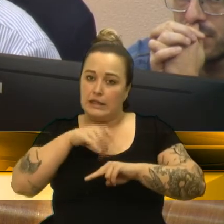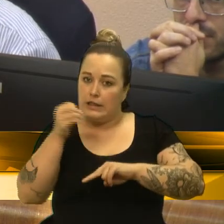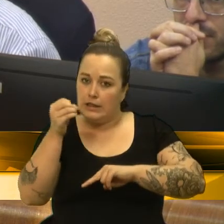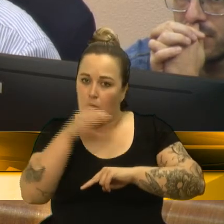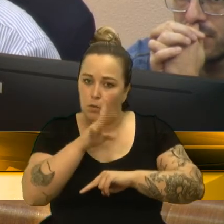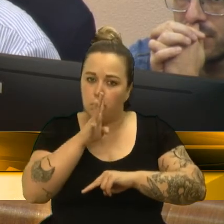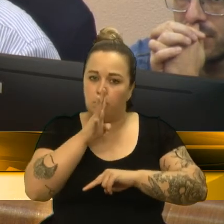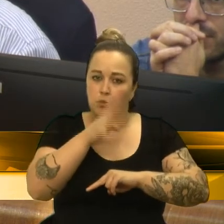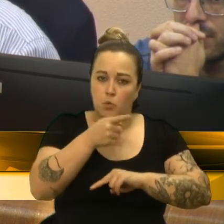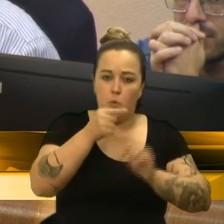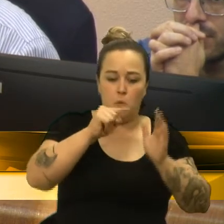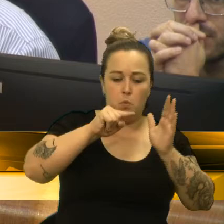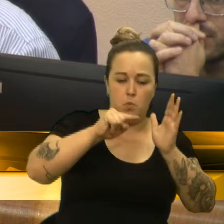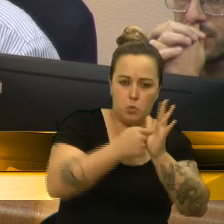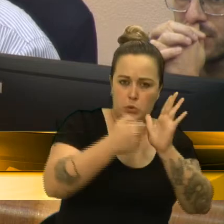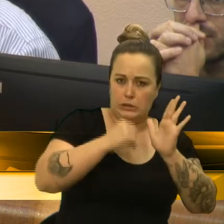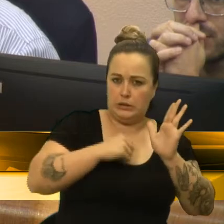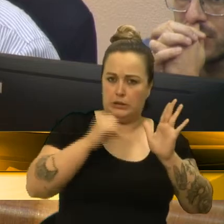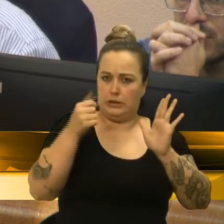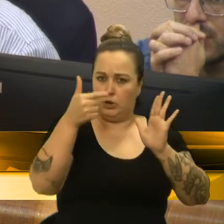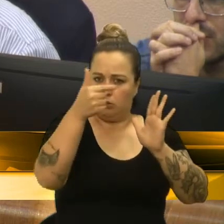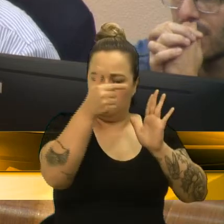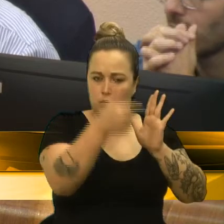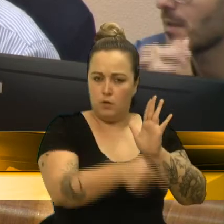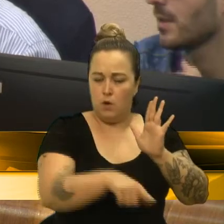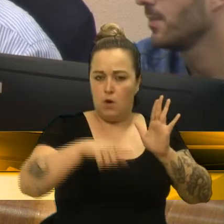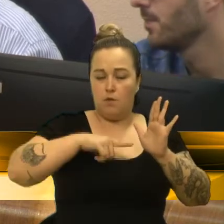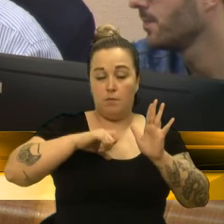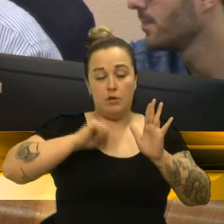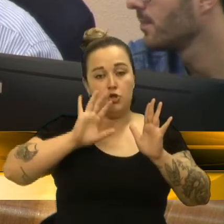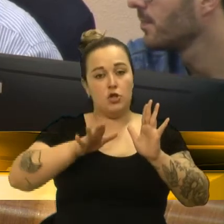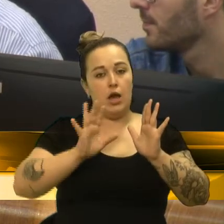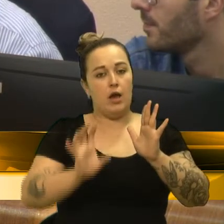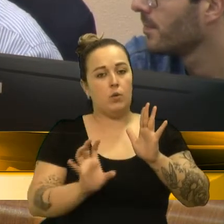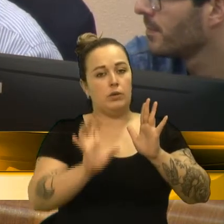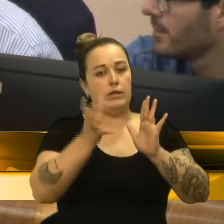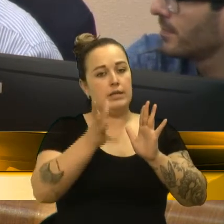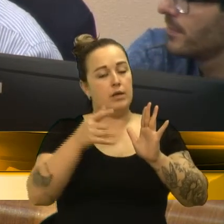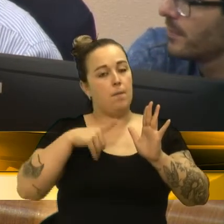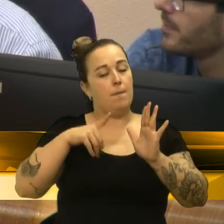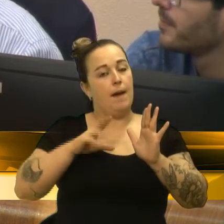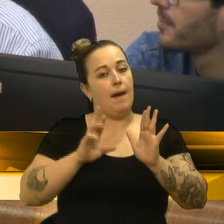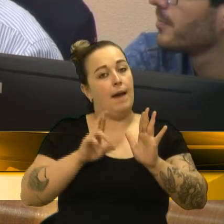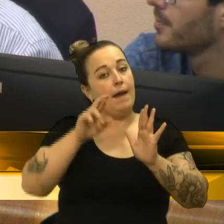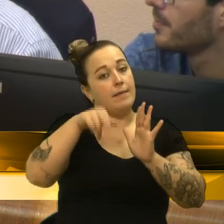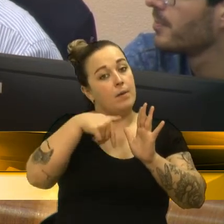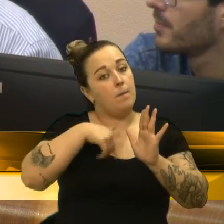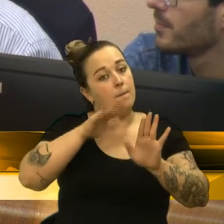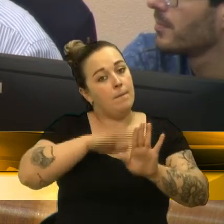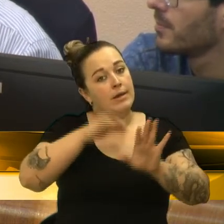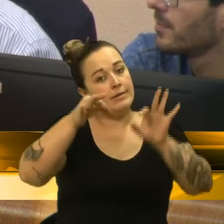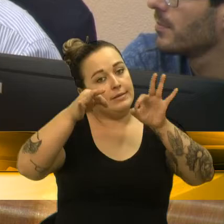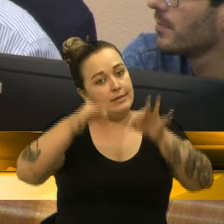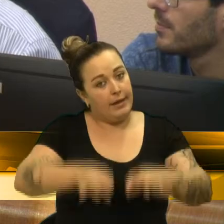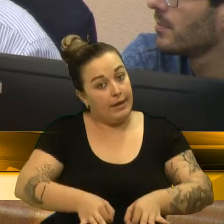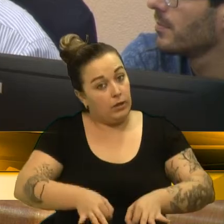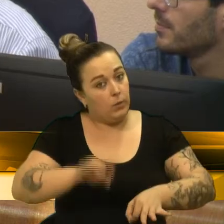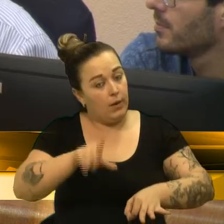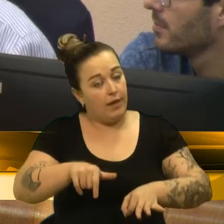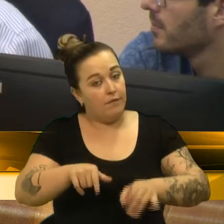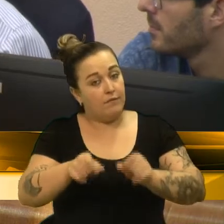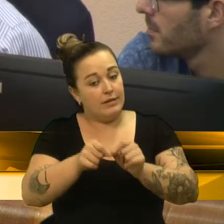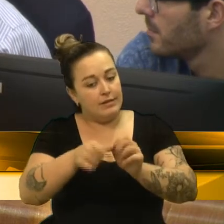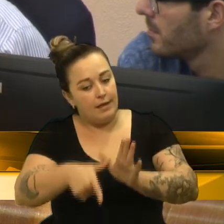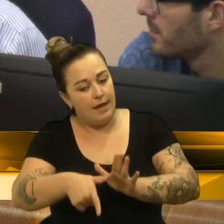mesmo depois de transcorridos 90 dias da notificação da denúncia original, com mais razão é de se admitir o aditamento da denúncia antes